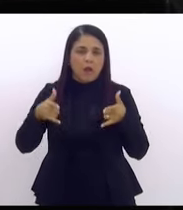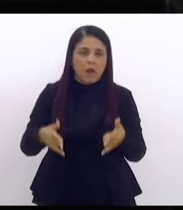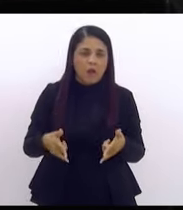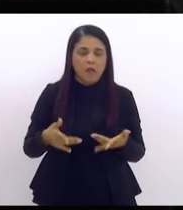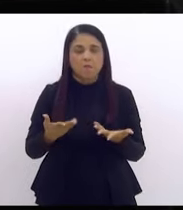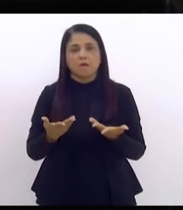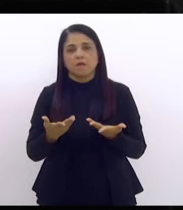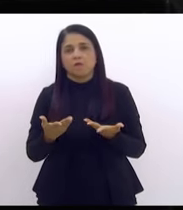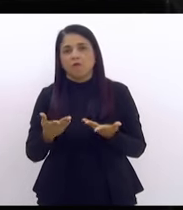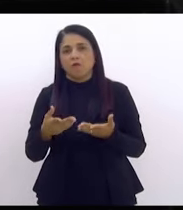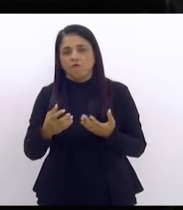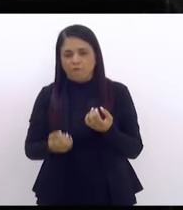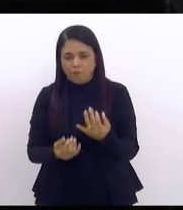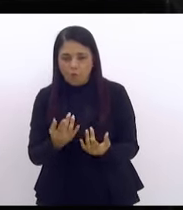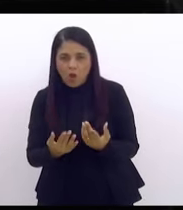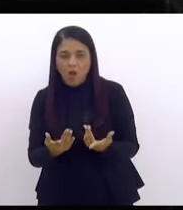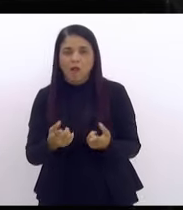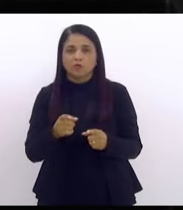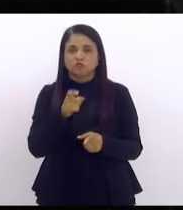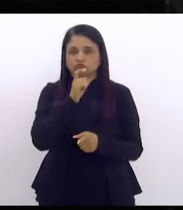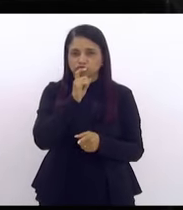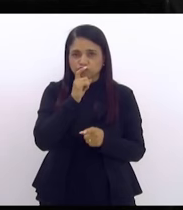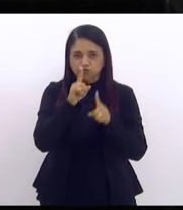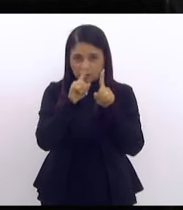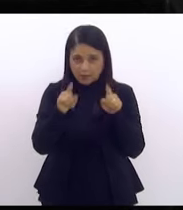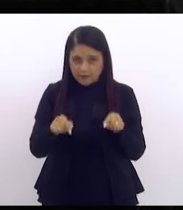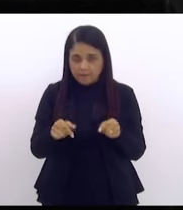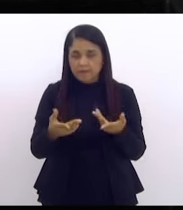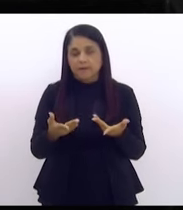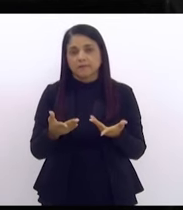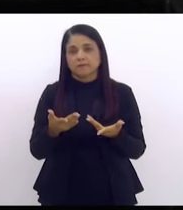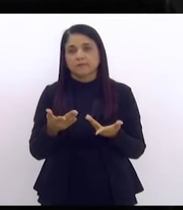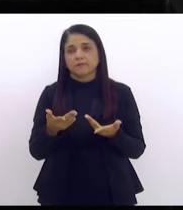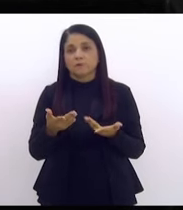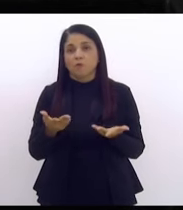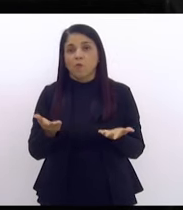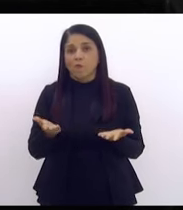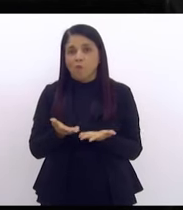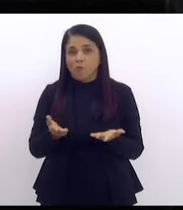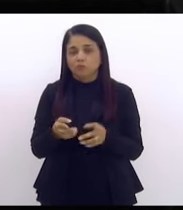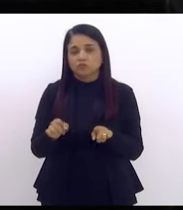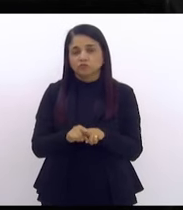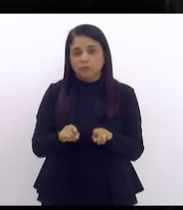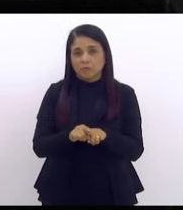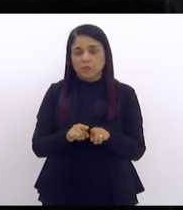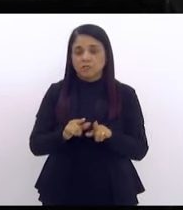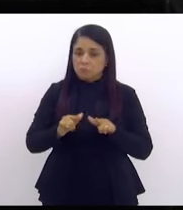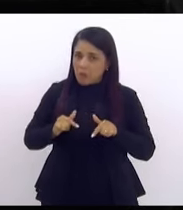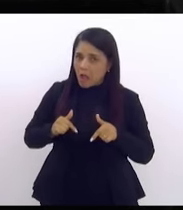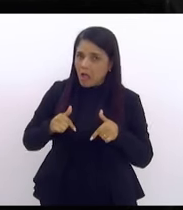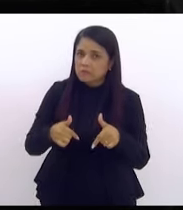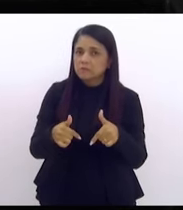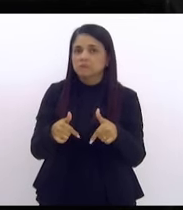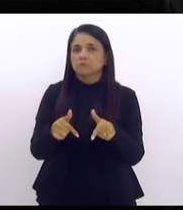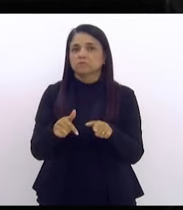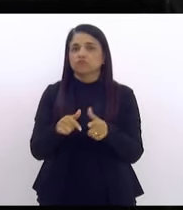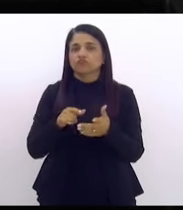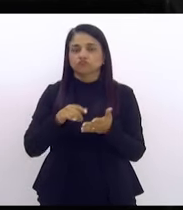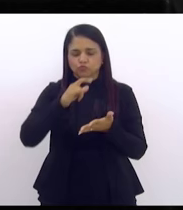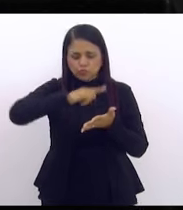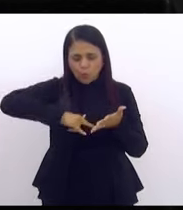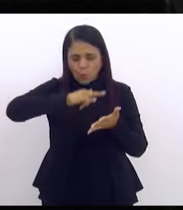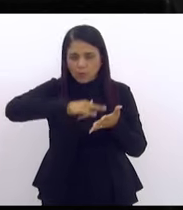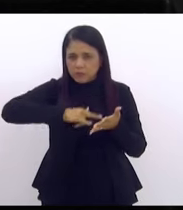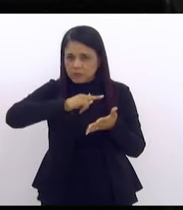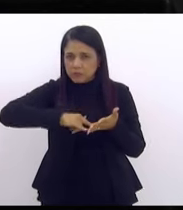camas, como fogões, como geladeiras. Não é? Hoje já estava lá também uma ação de